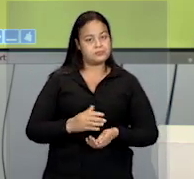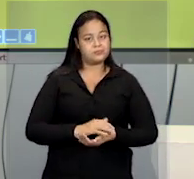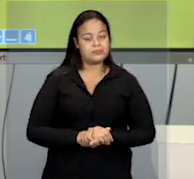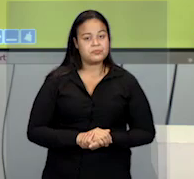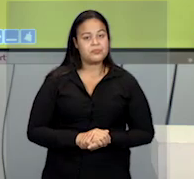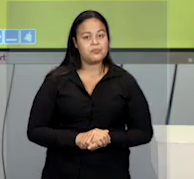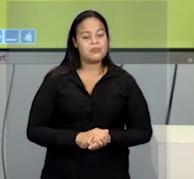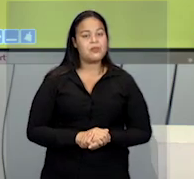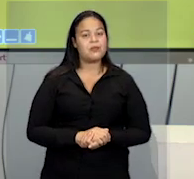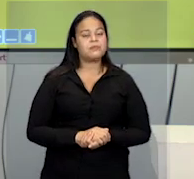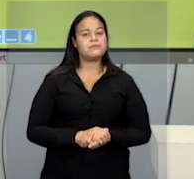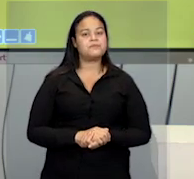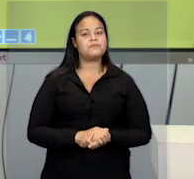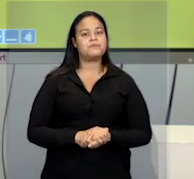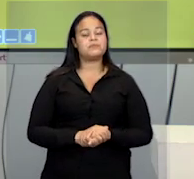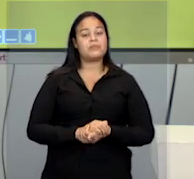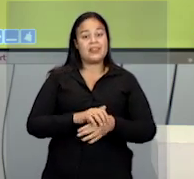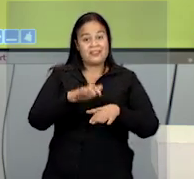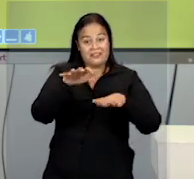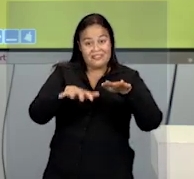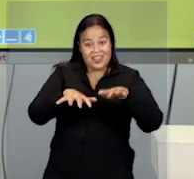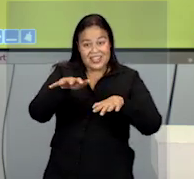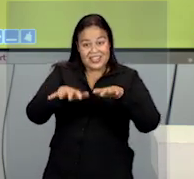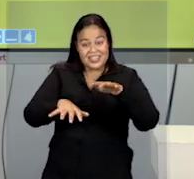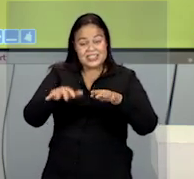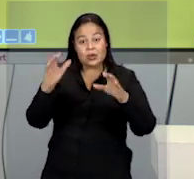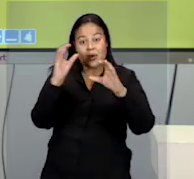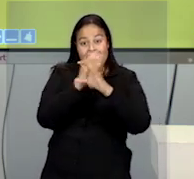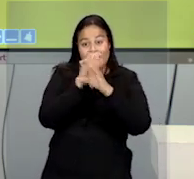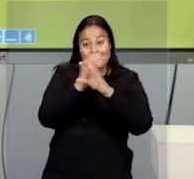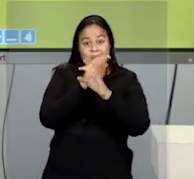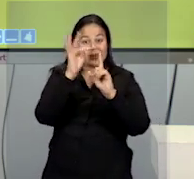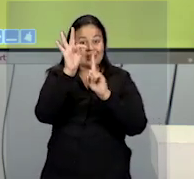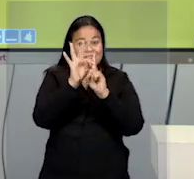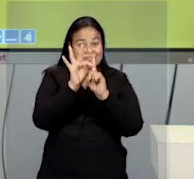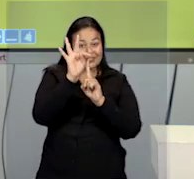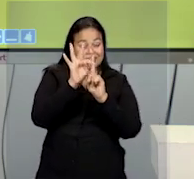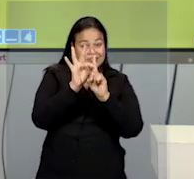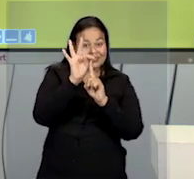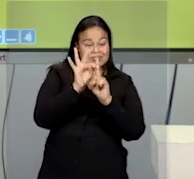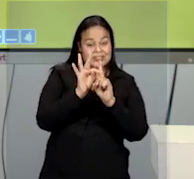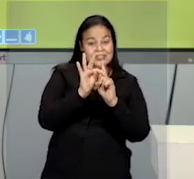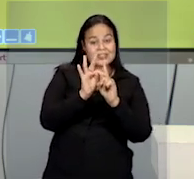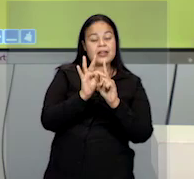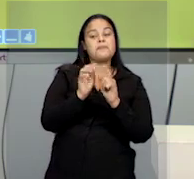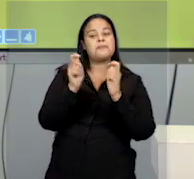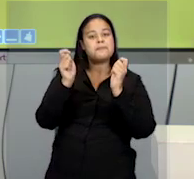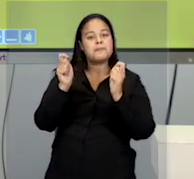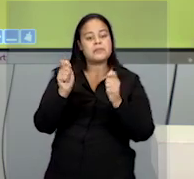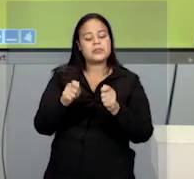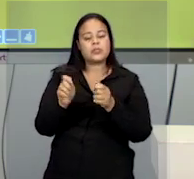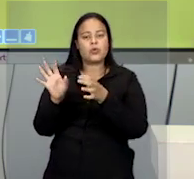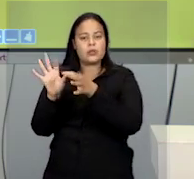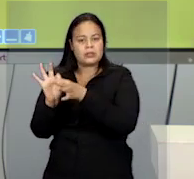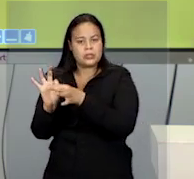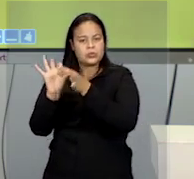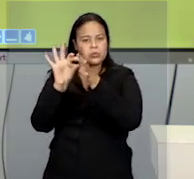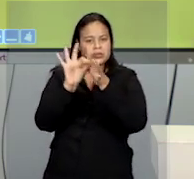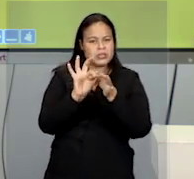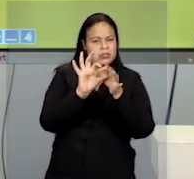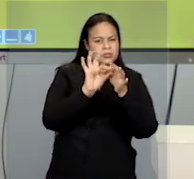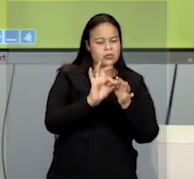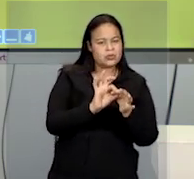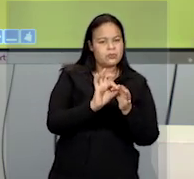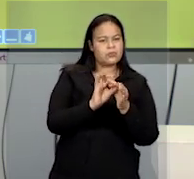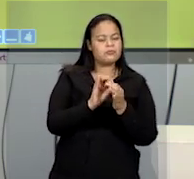Então, a variação da entalpia não depende, basicamente, das etapas intermediárias, e sim da inicial e da final. Vou fazer uma